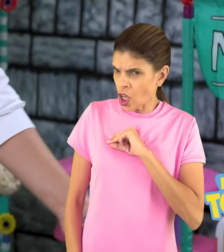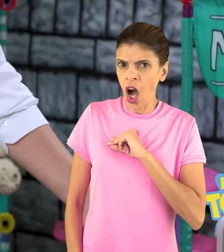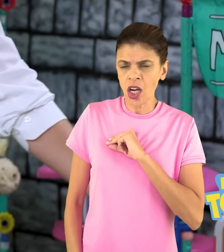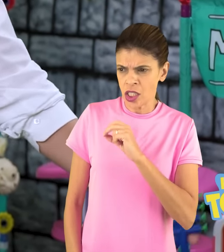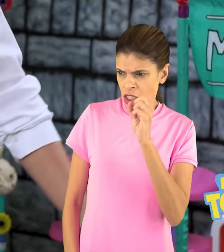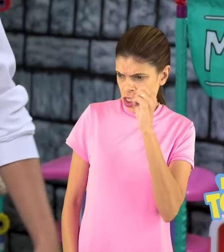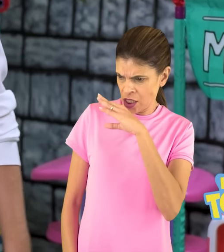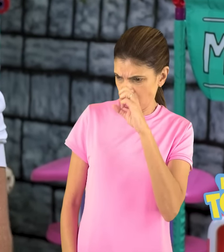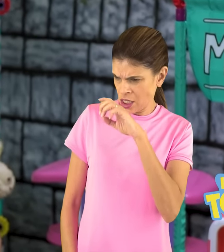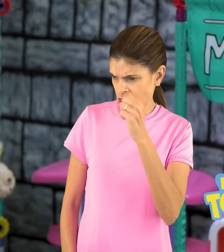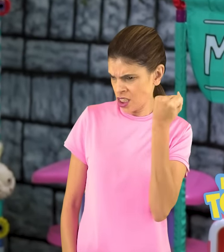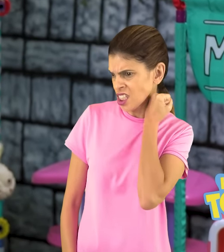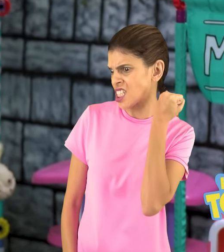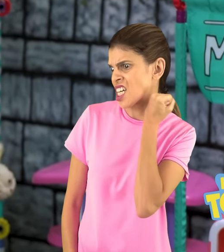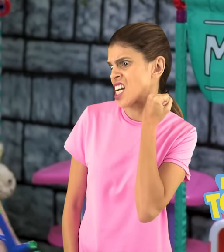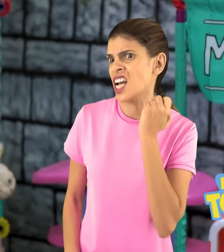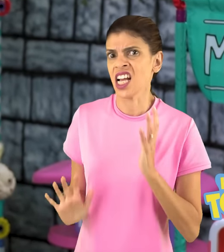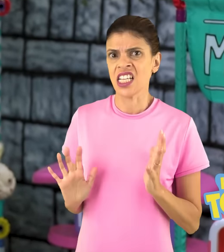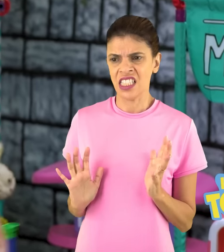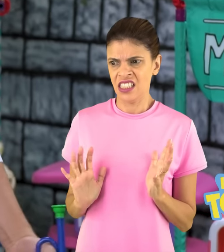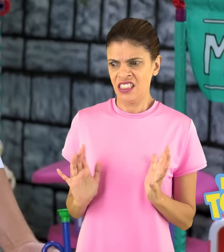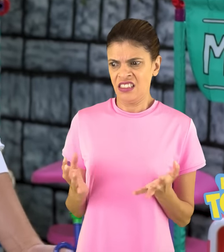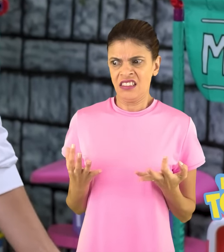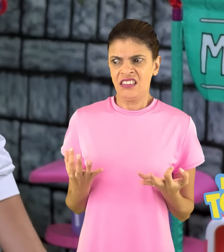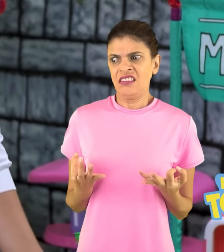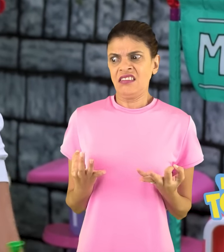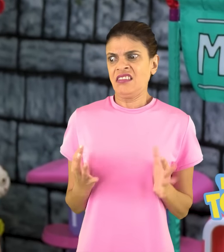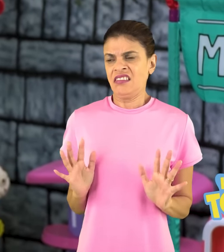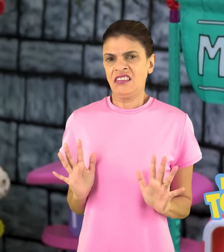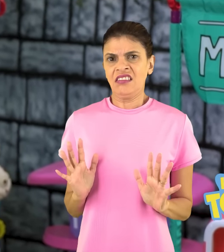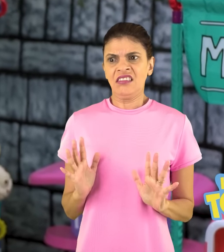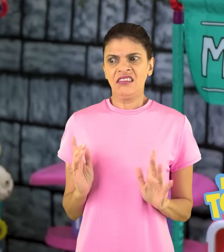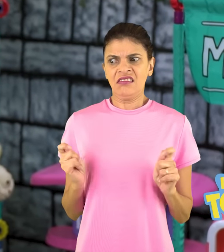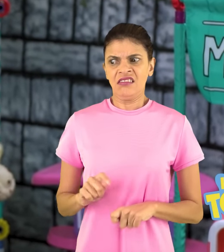quanto estresse, hein Ana? Essa meditação não tá funcionando, né?